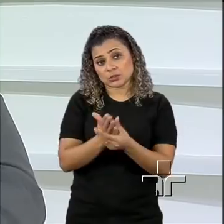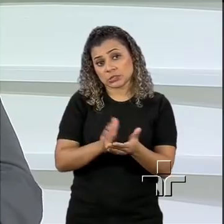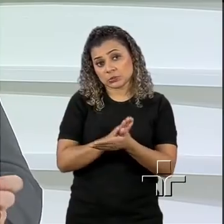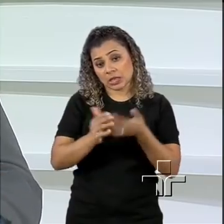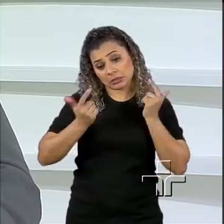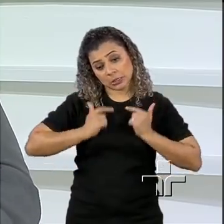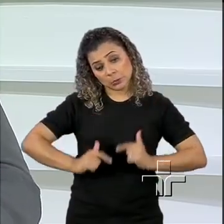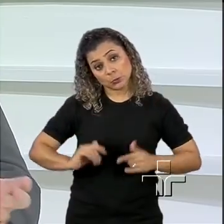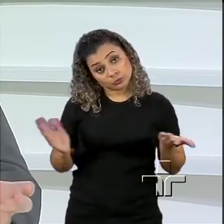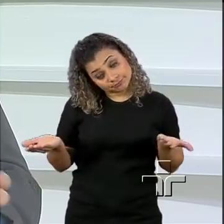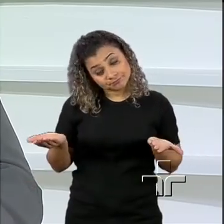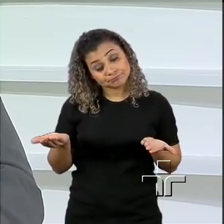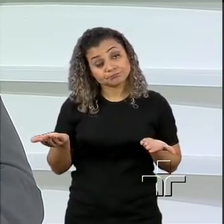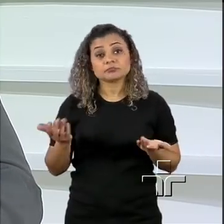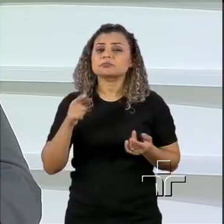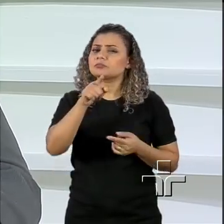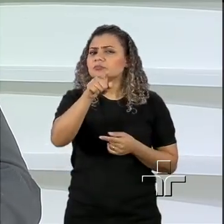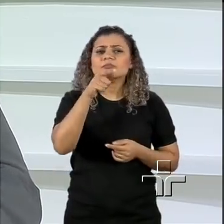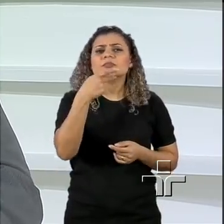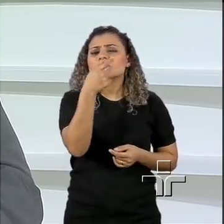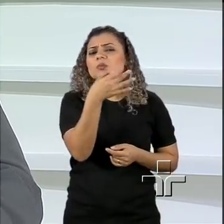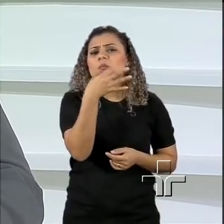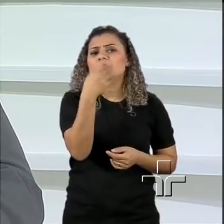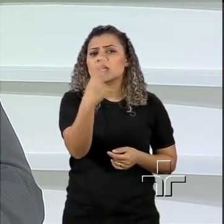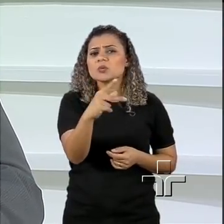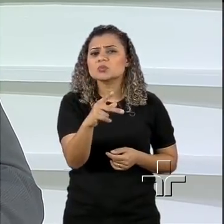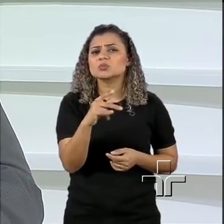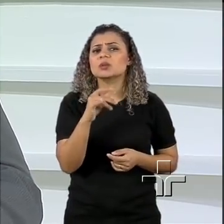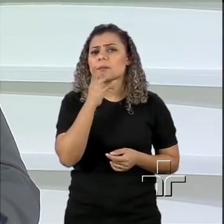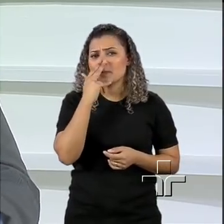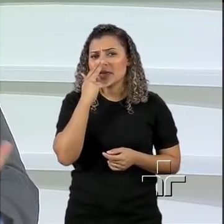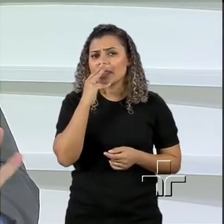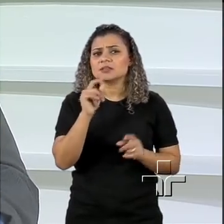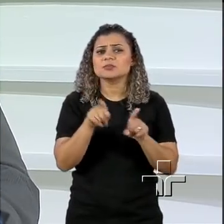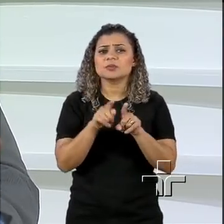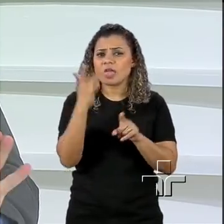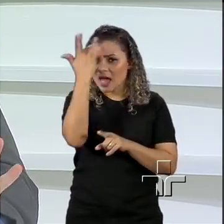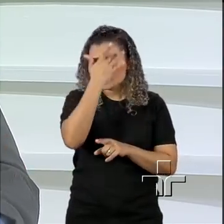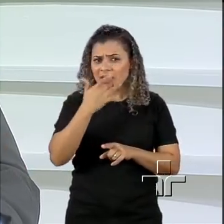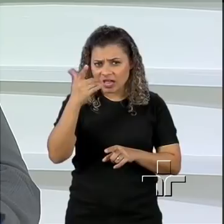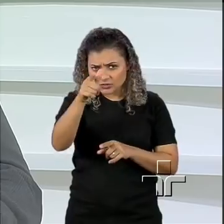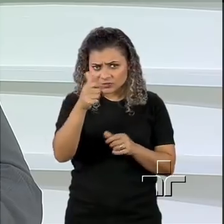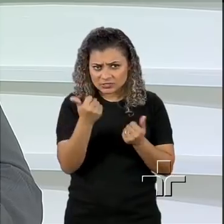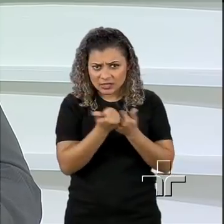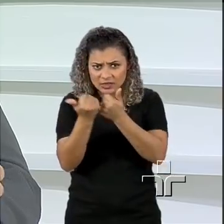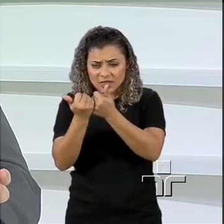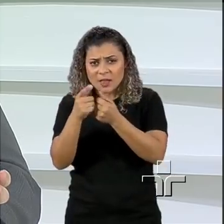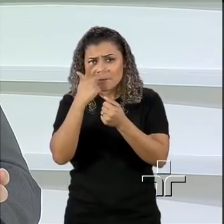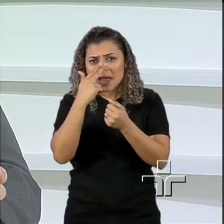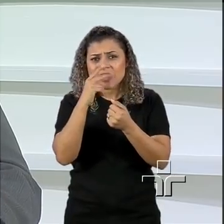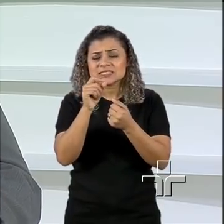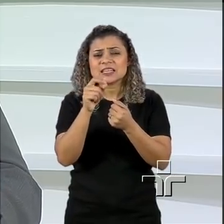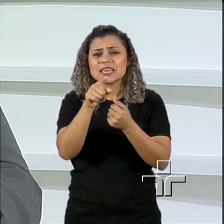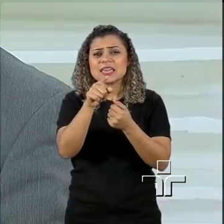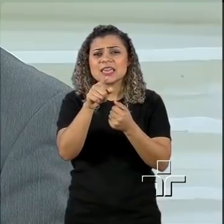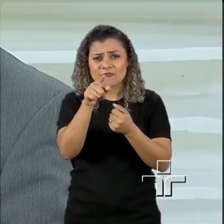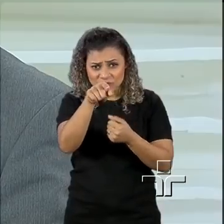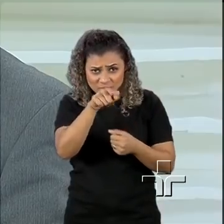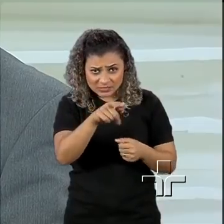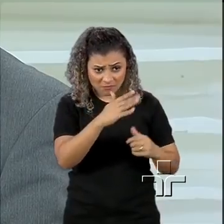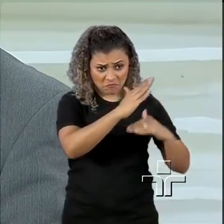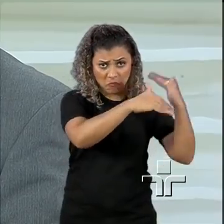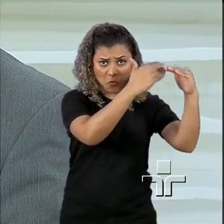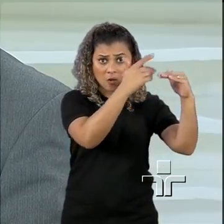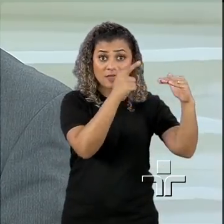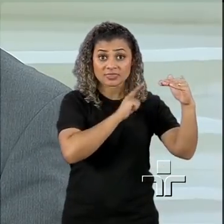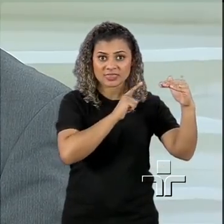hora se especula a possibilidade de o senhor deixar a candidatura em nome do Fernando Haddad. A candidatura do senhor é para valer? Por que o senhor acha que agora teria sucesso, já que não